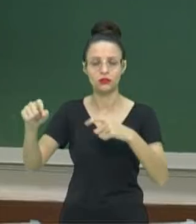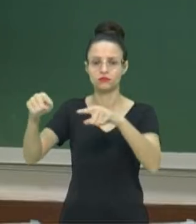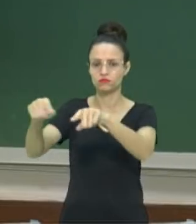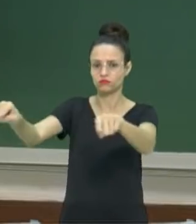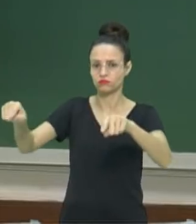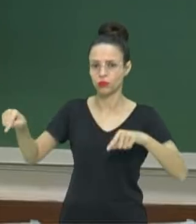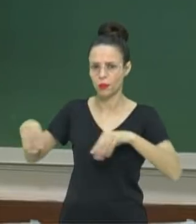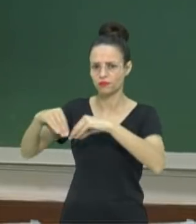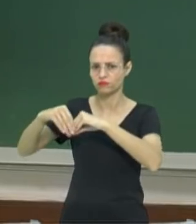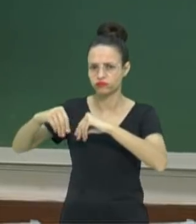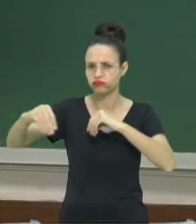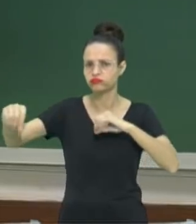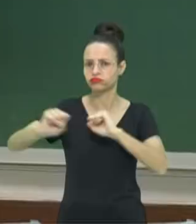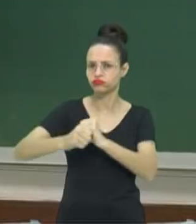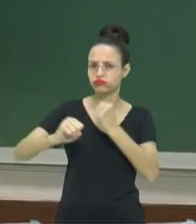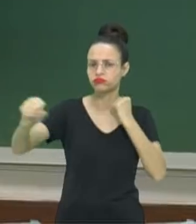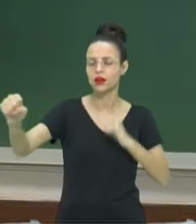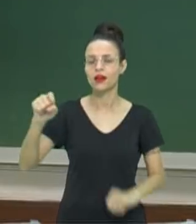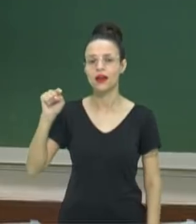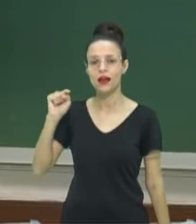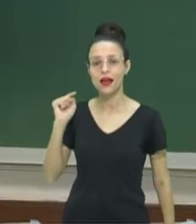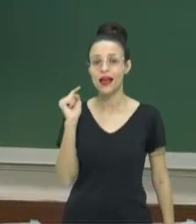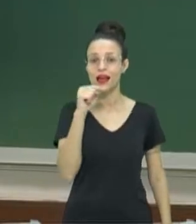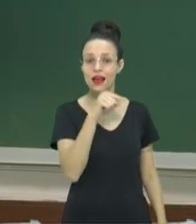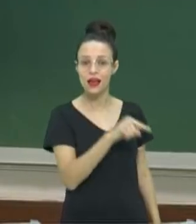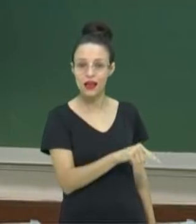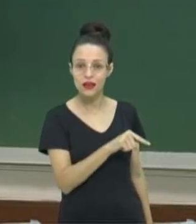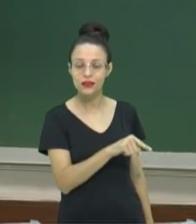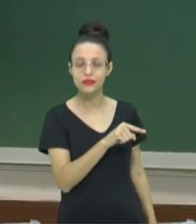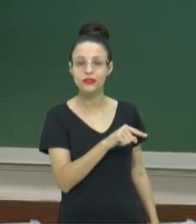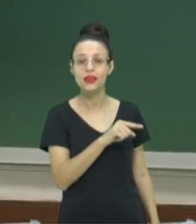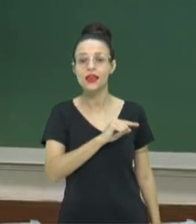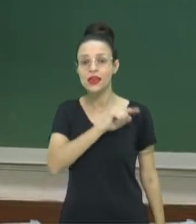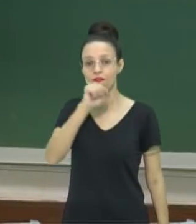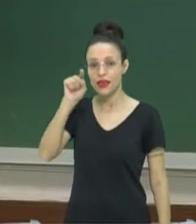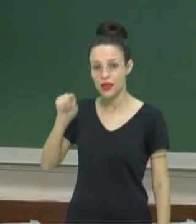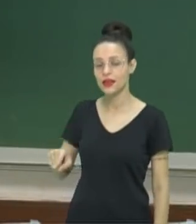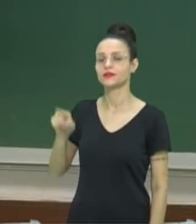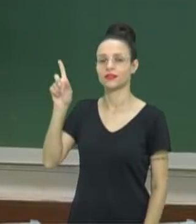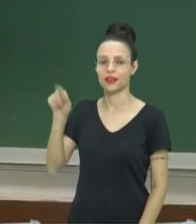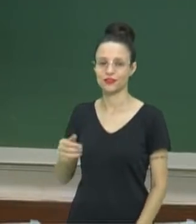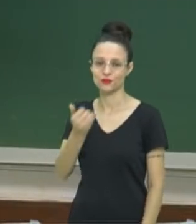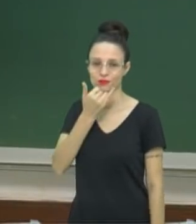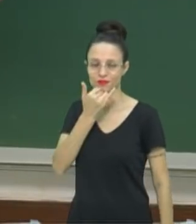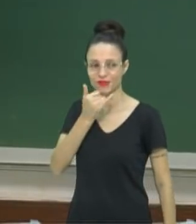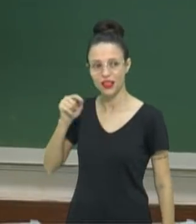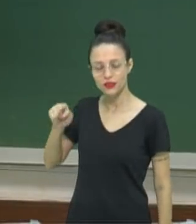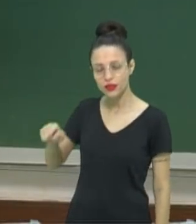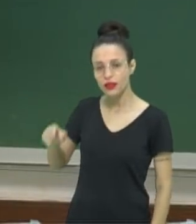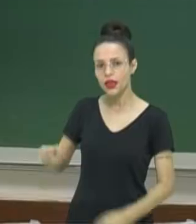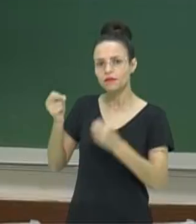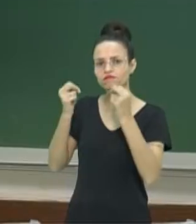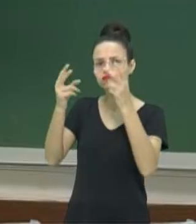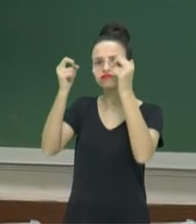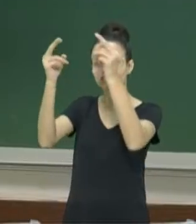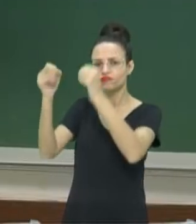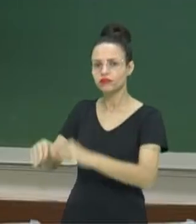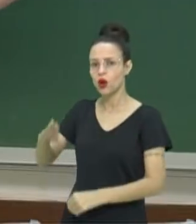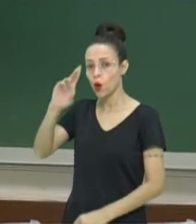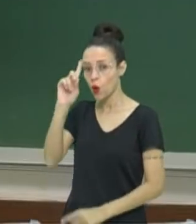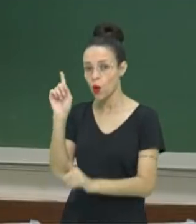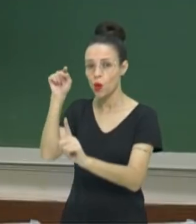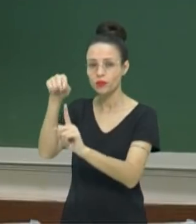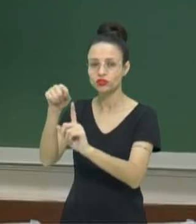De modo geral, a monocultura é destinada para exportação. Então, produz-se lá grandes